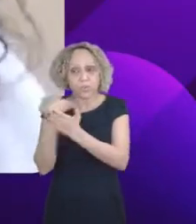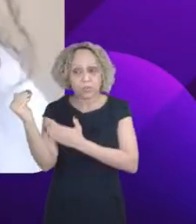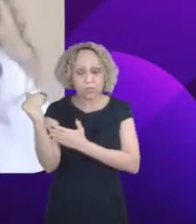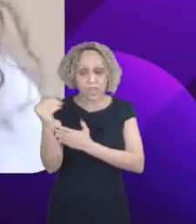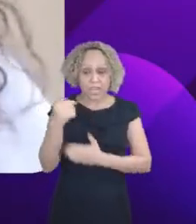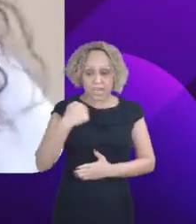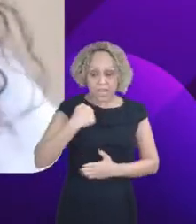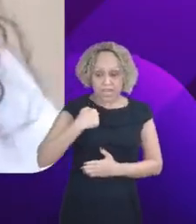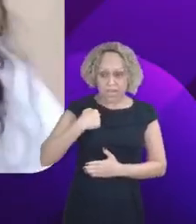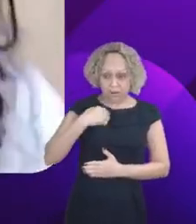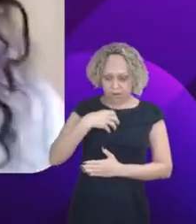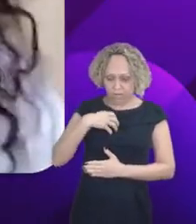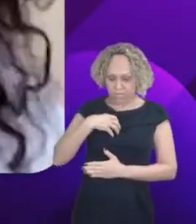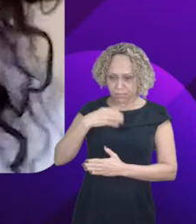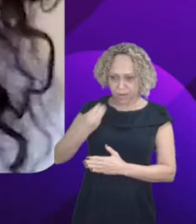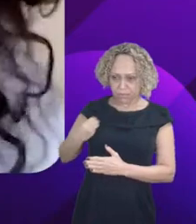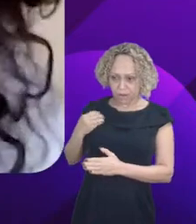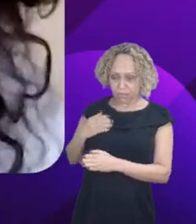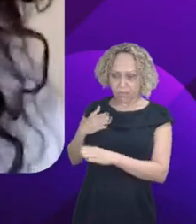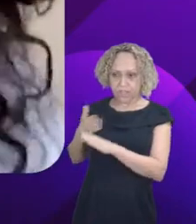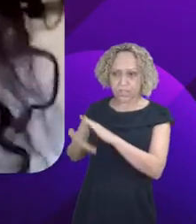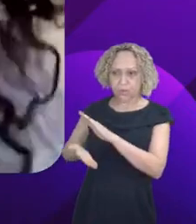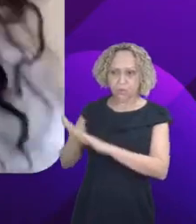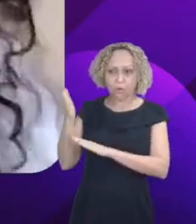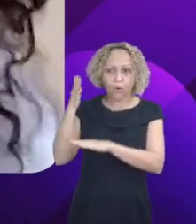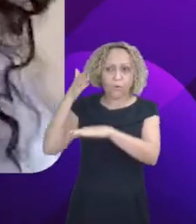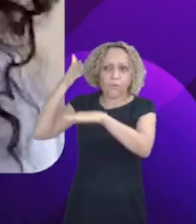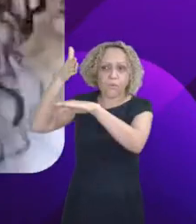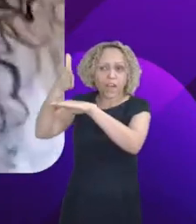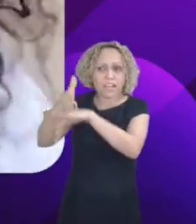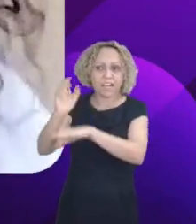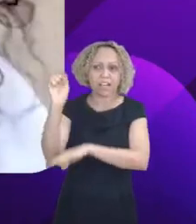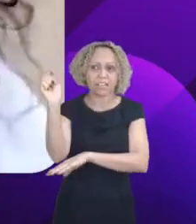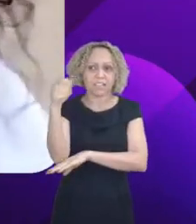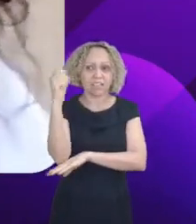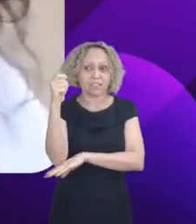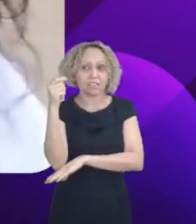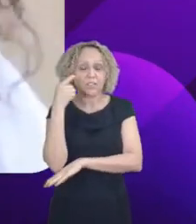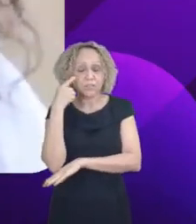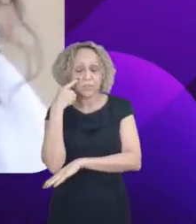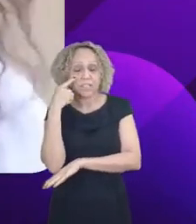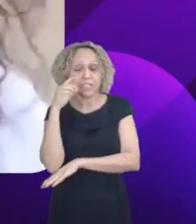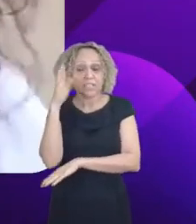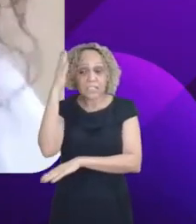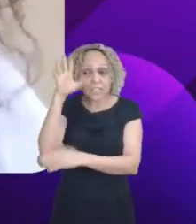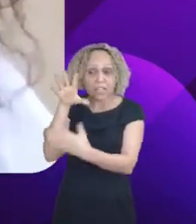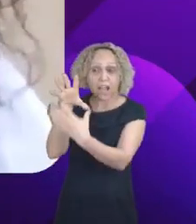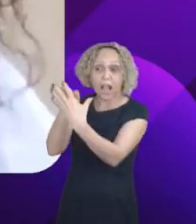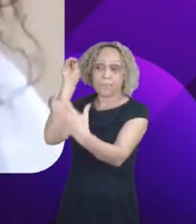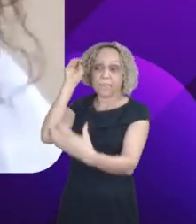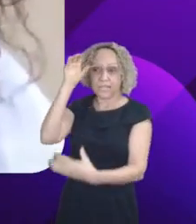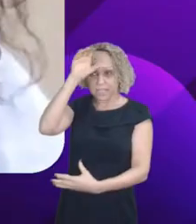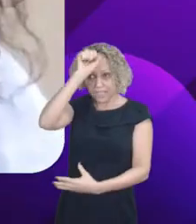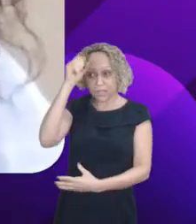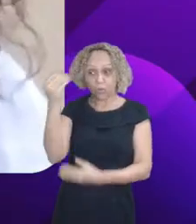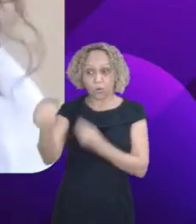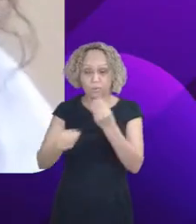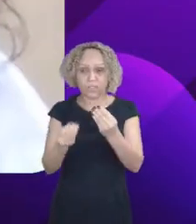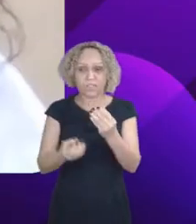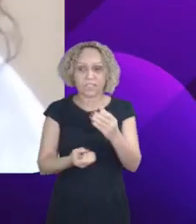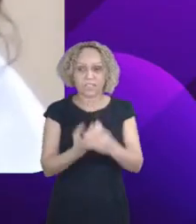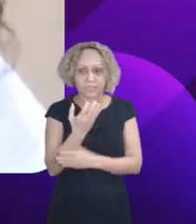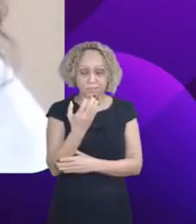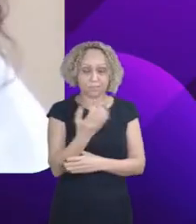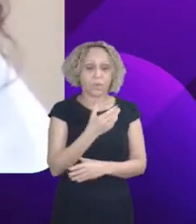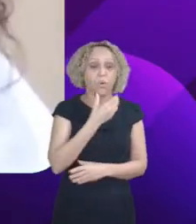pouco como é que funcionava, coloquei uma pimentinha, um azeite de dendê, e nós construímos a Ronda Maria da Penha, formadas